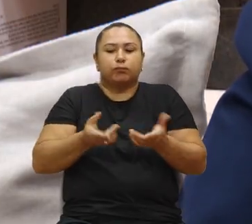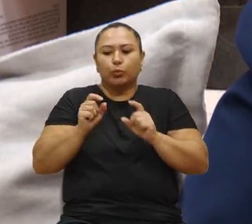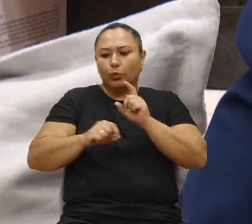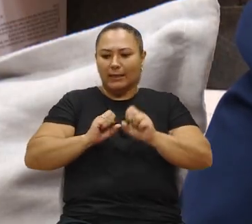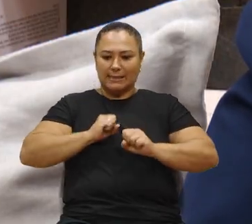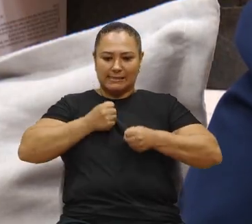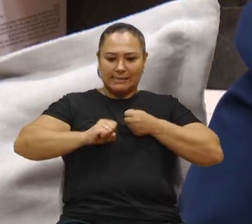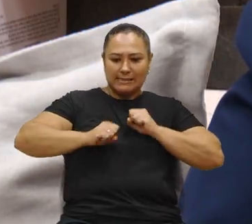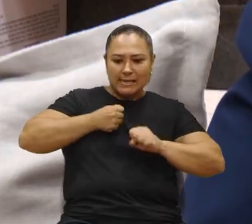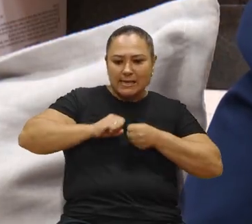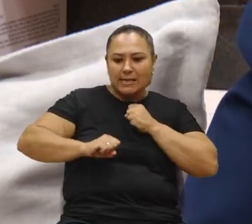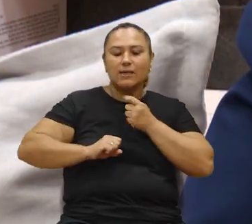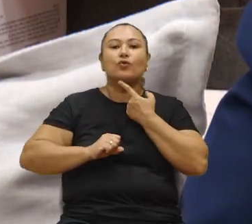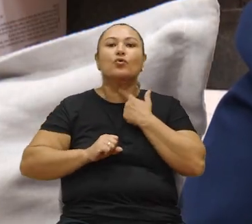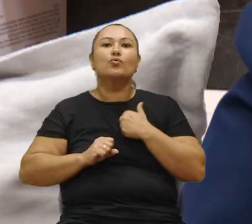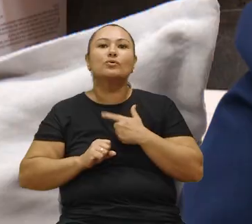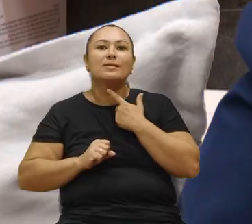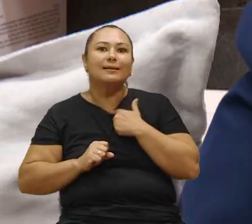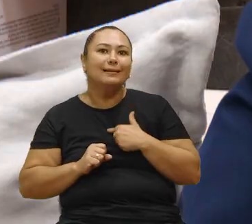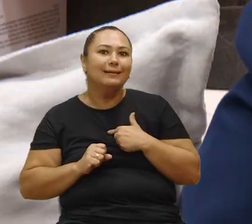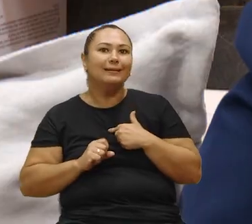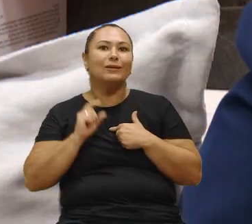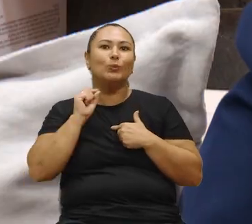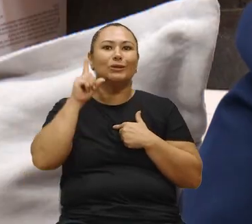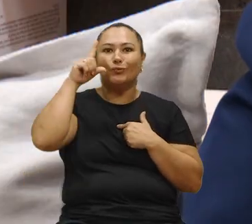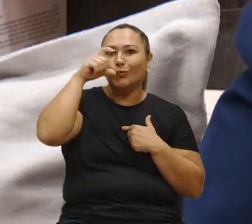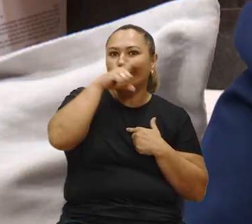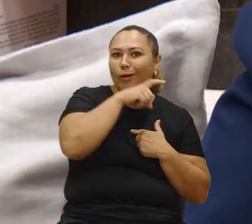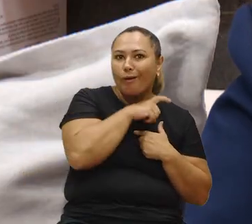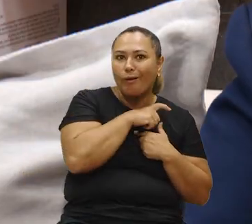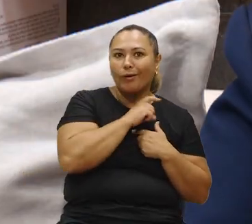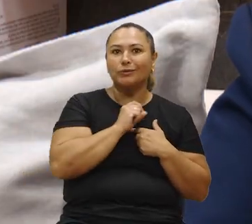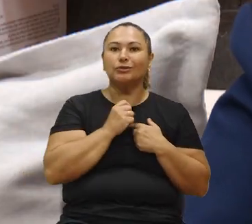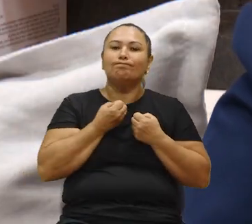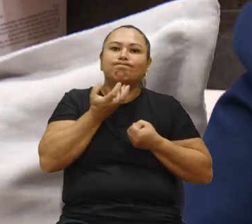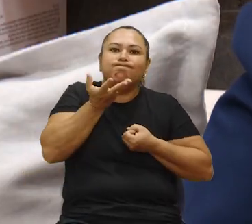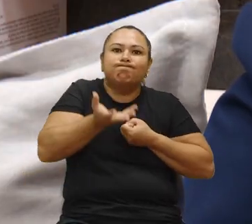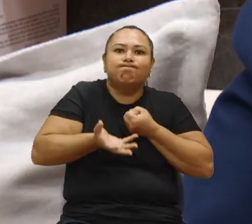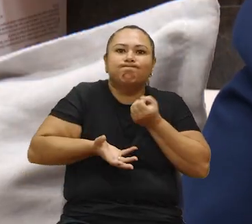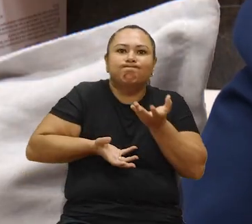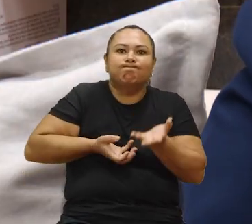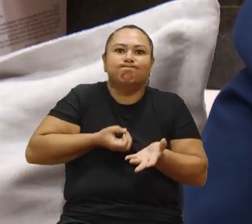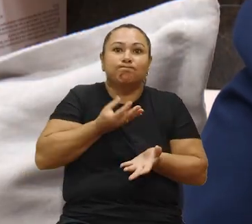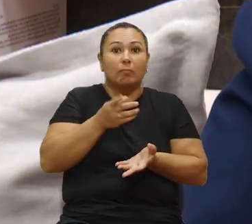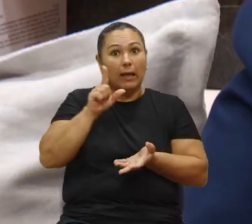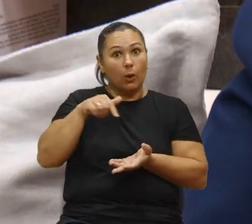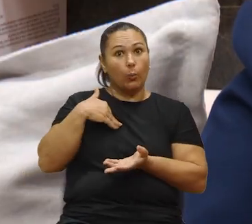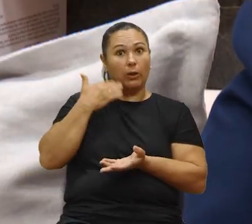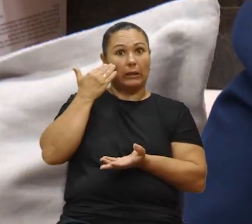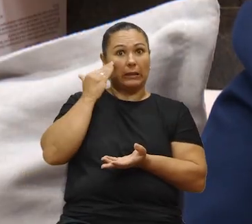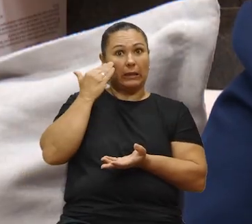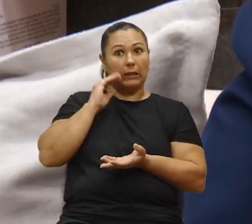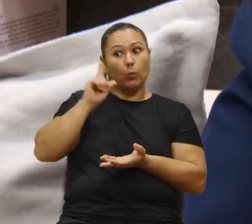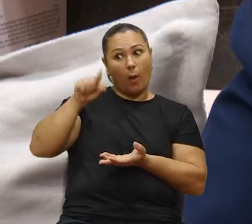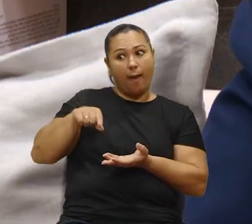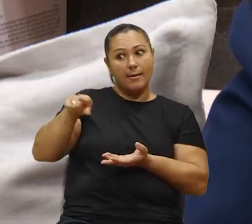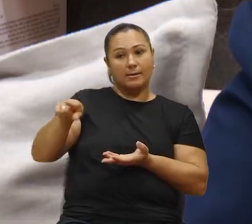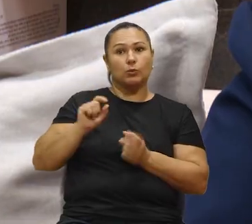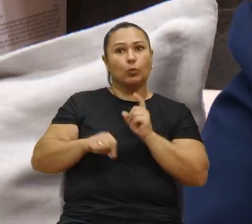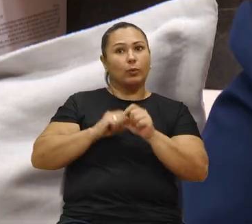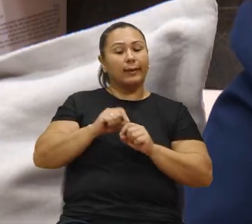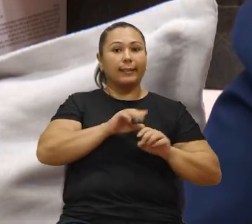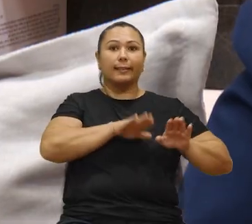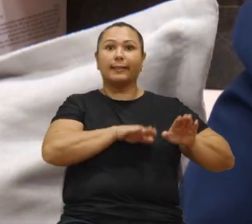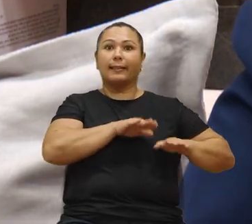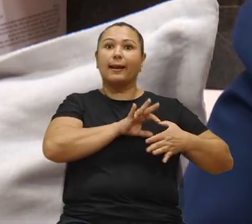para trazer os seus anseios, os seus desejos, as suas dificuldades. E eu entendo que isso vem